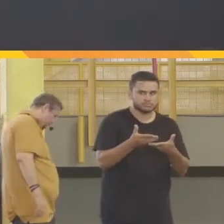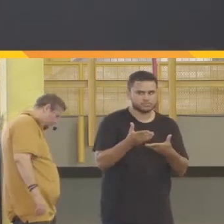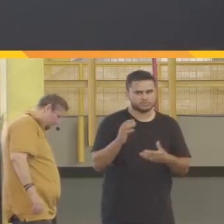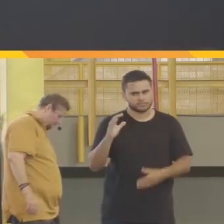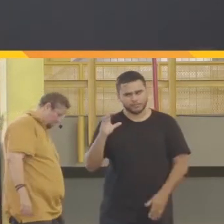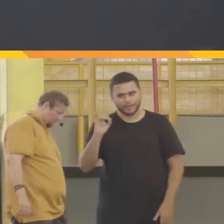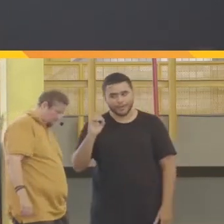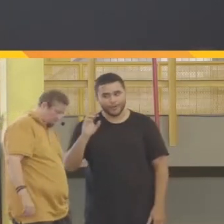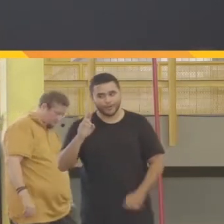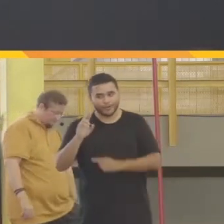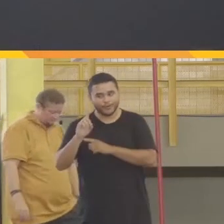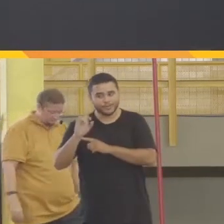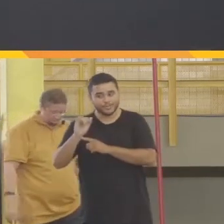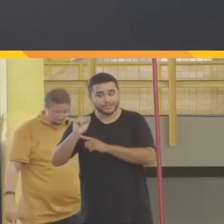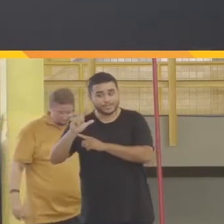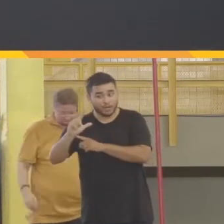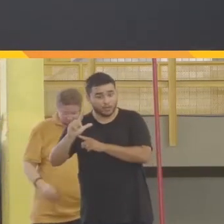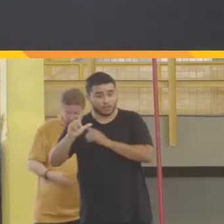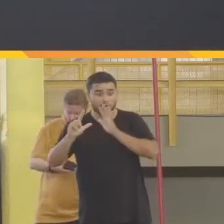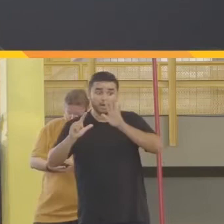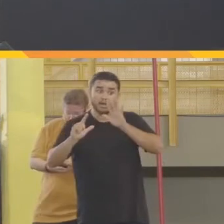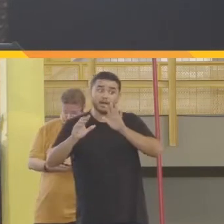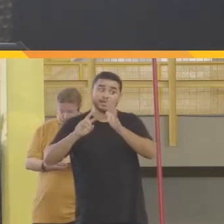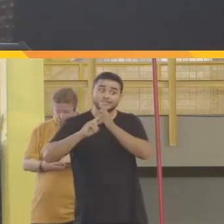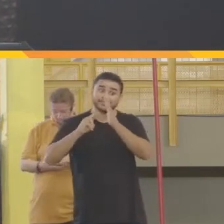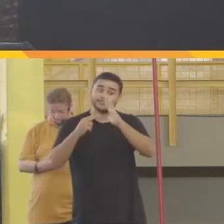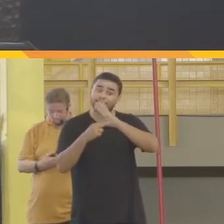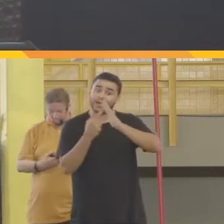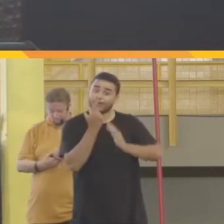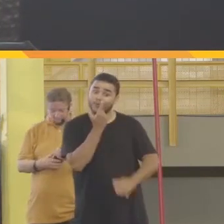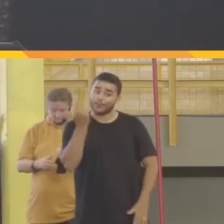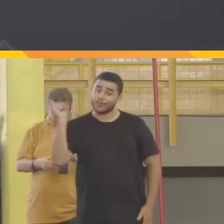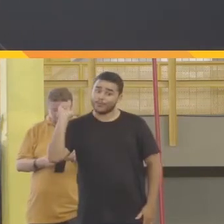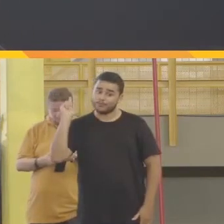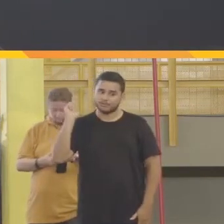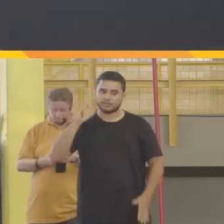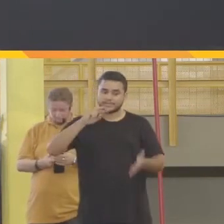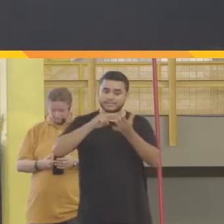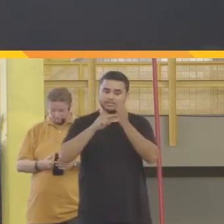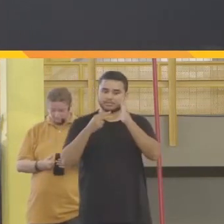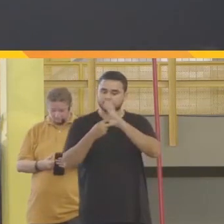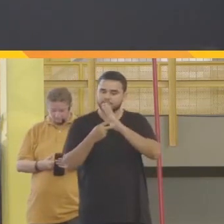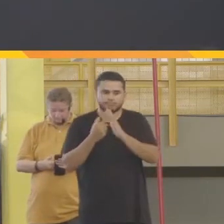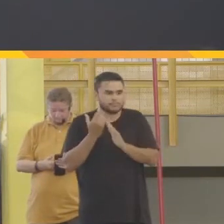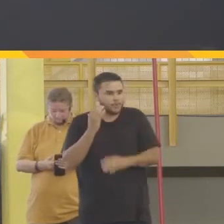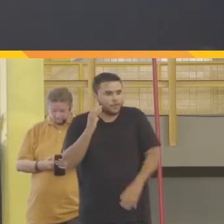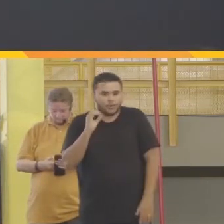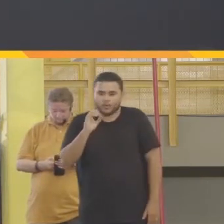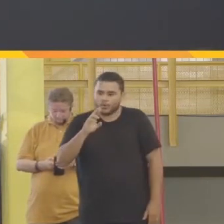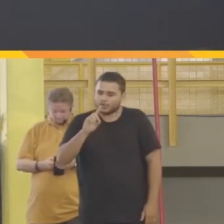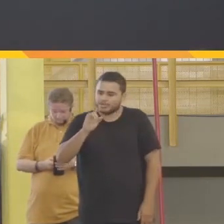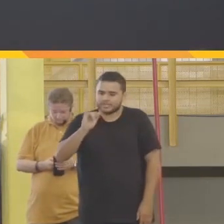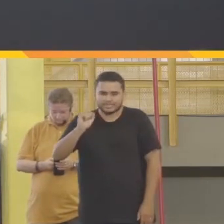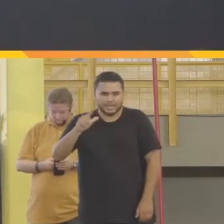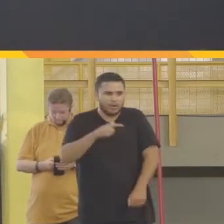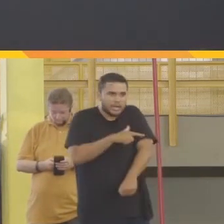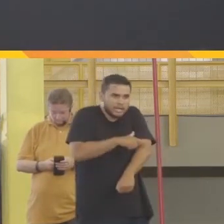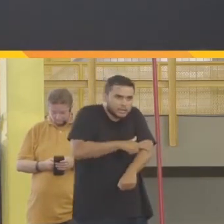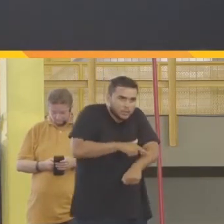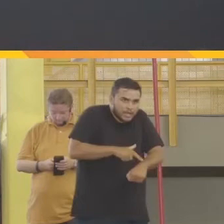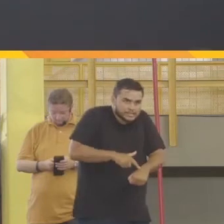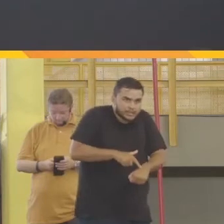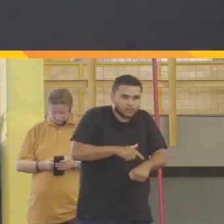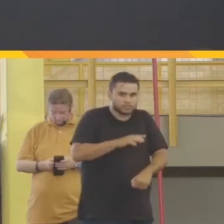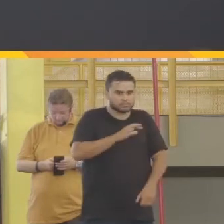palavra cordial. A palavra cordial nada tem a ver com bons modos.